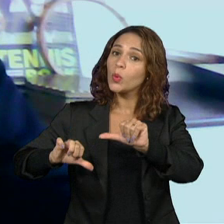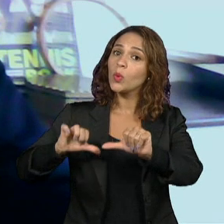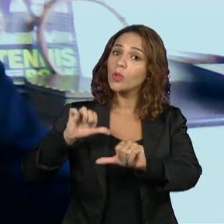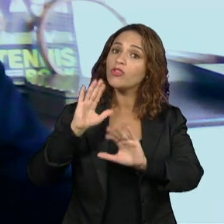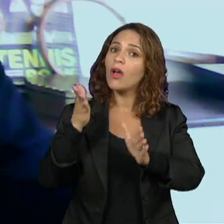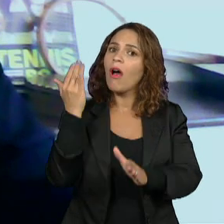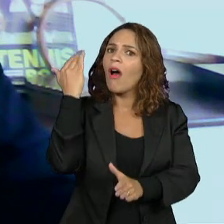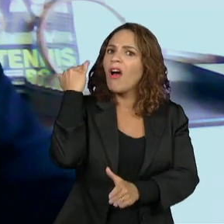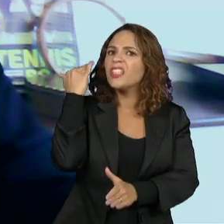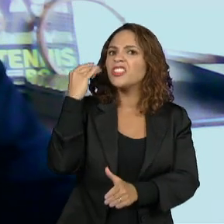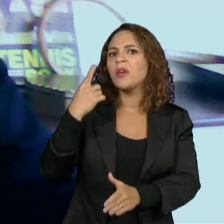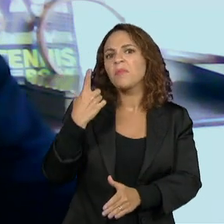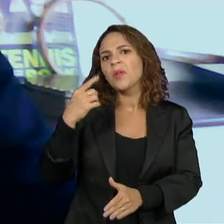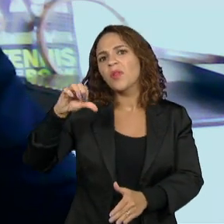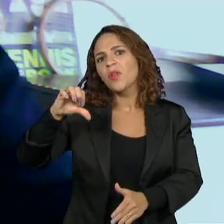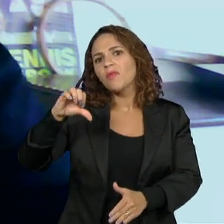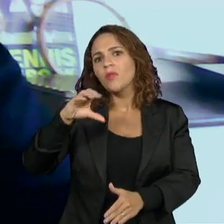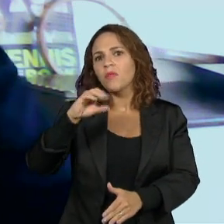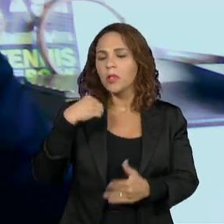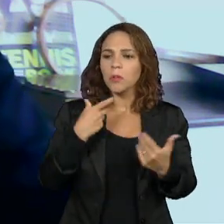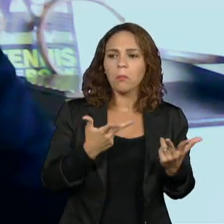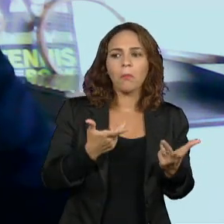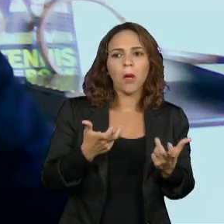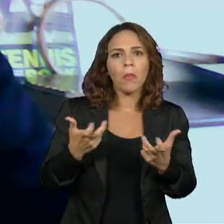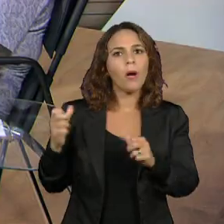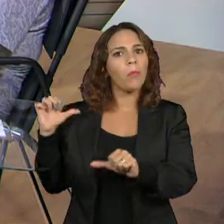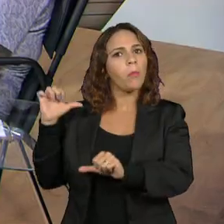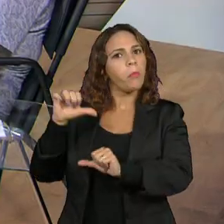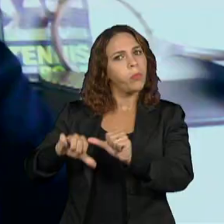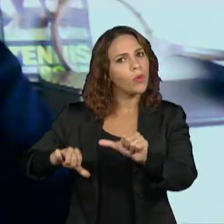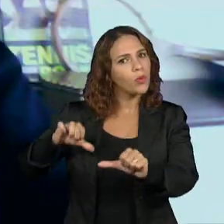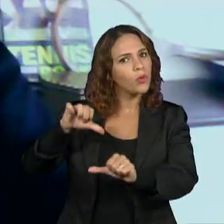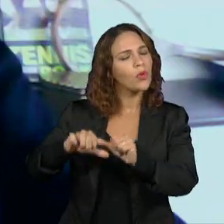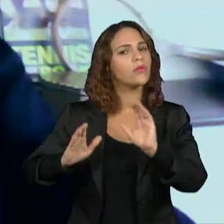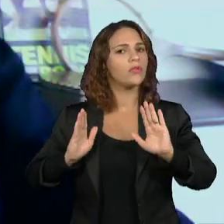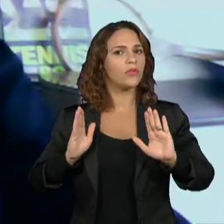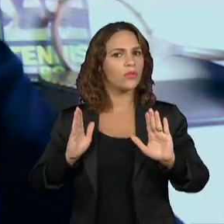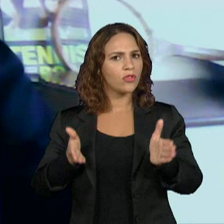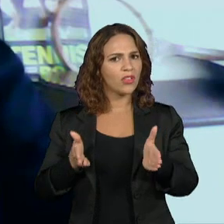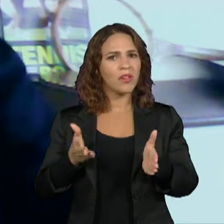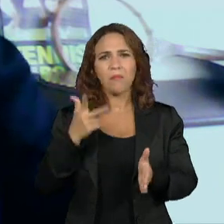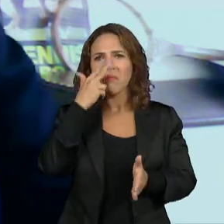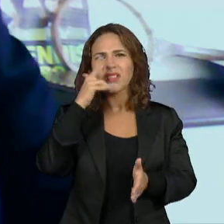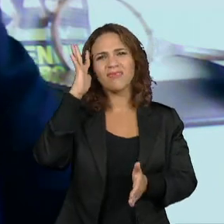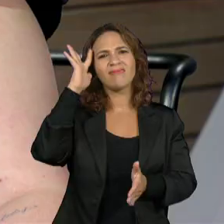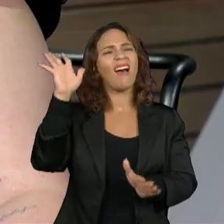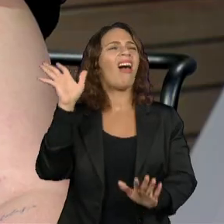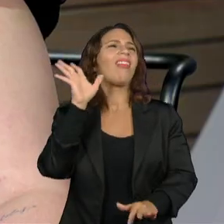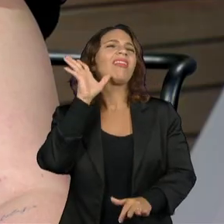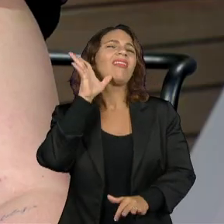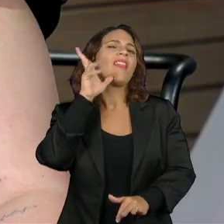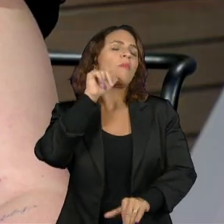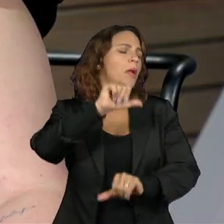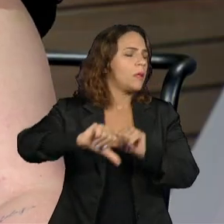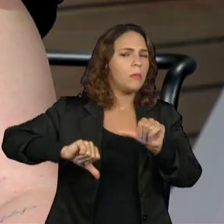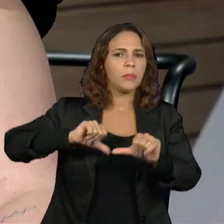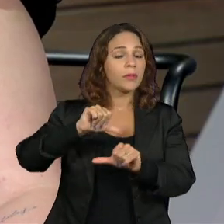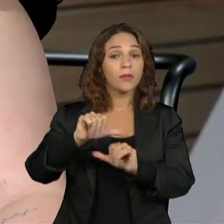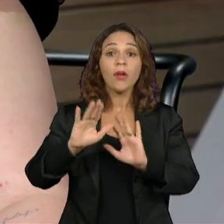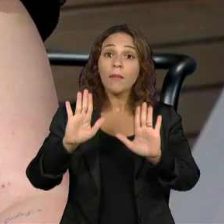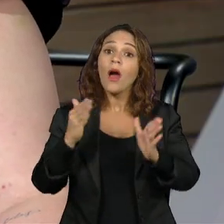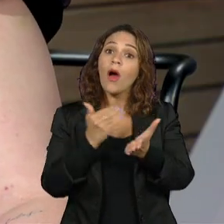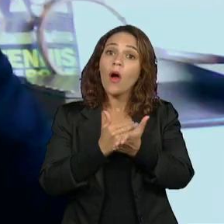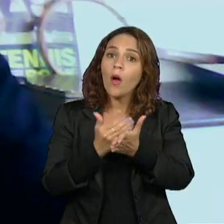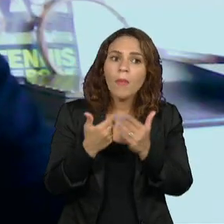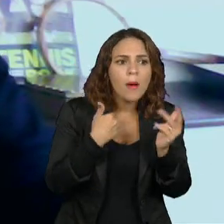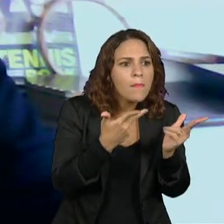da década de 90. Quando a gente já falava dessas coisas, a gente imaginava que ia demorar muito mais tempo por conta desses